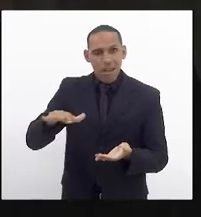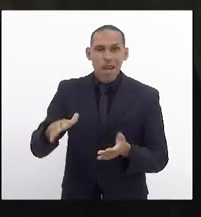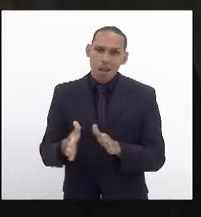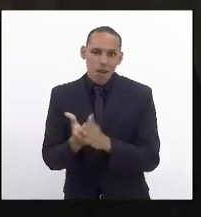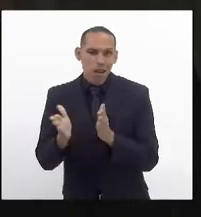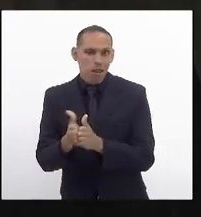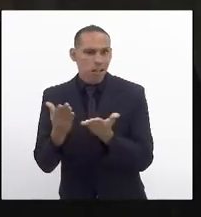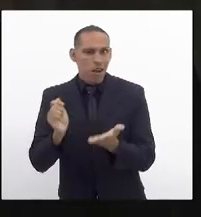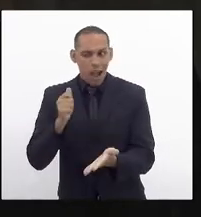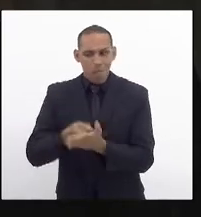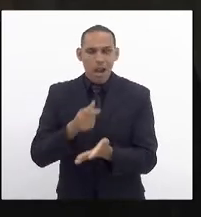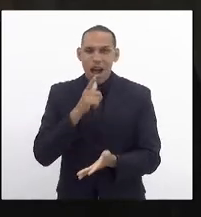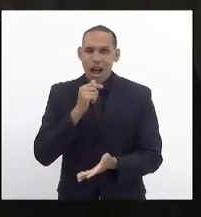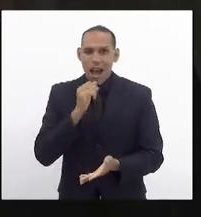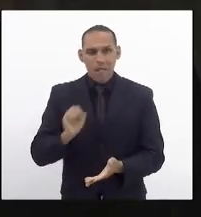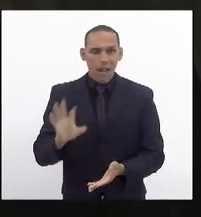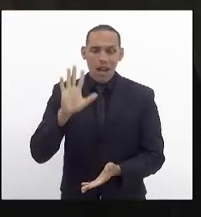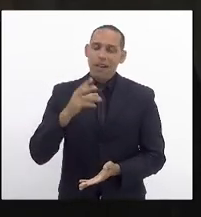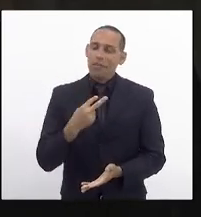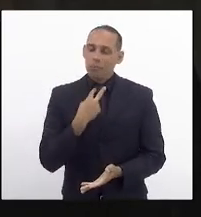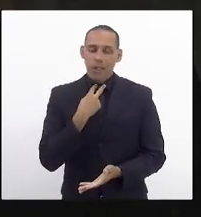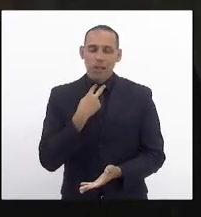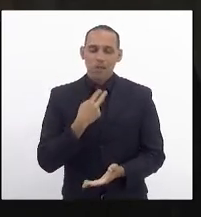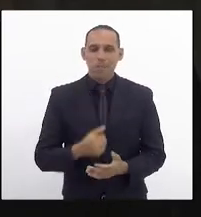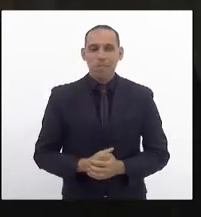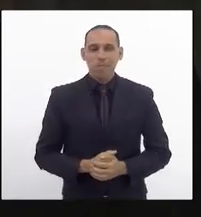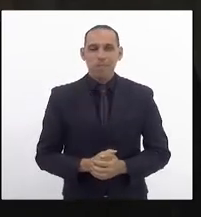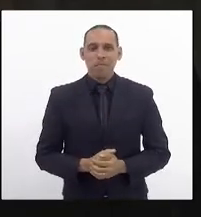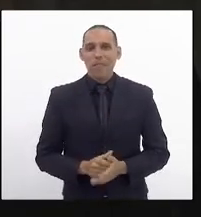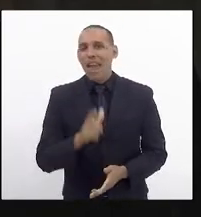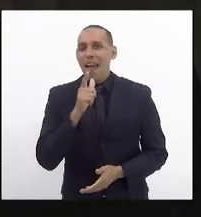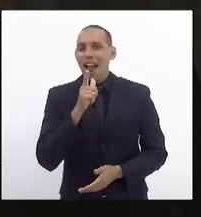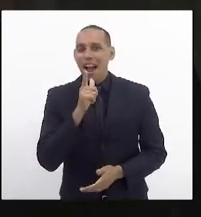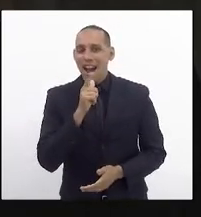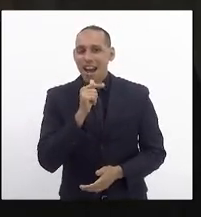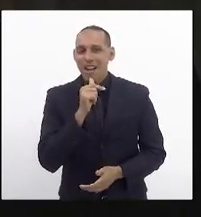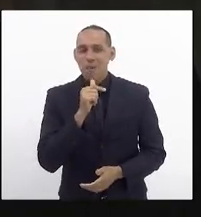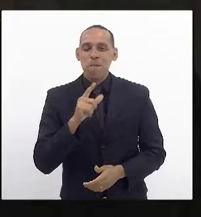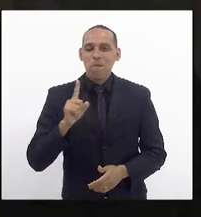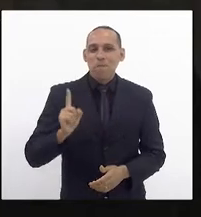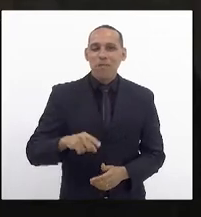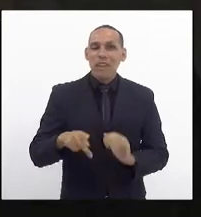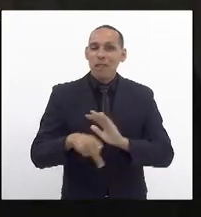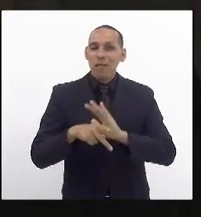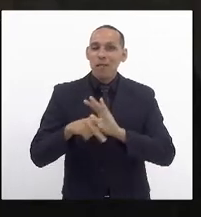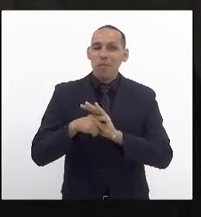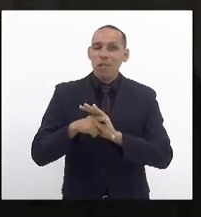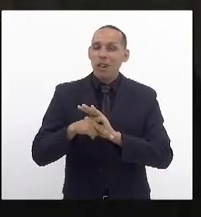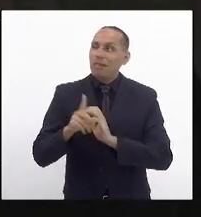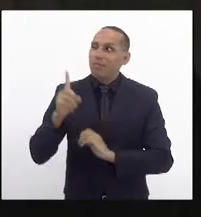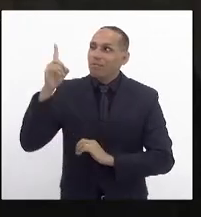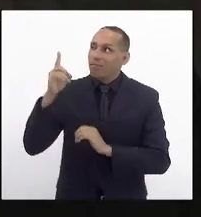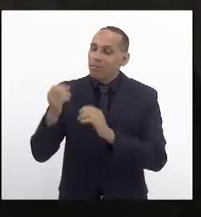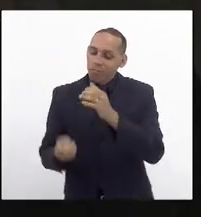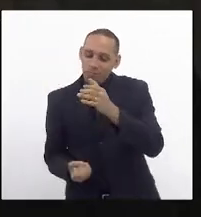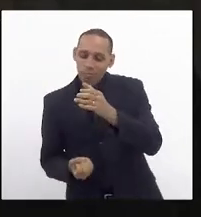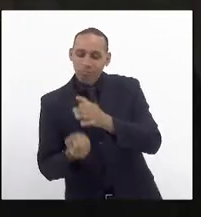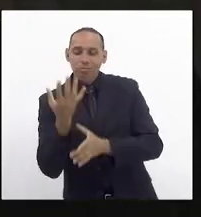vai pagar um absurdo tomada ou não dá a água é a parte da criação divina